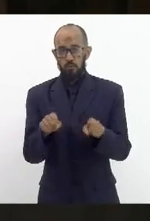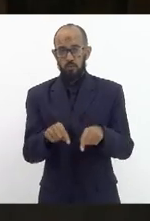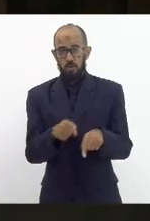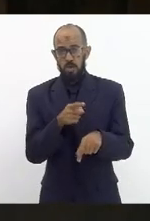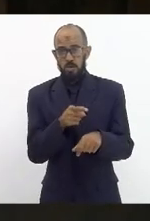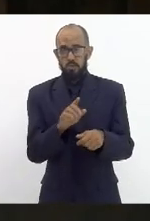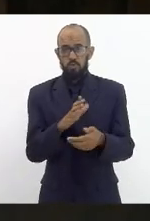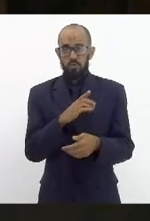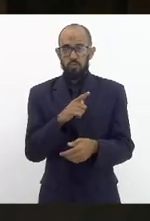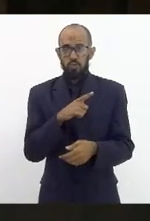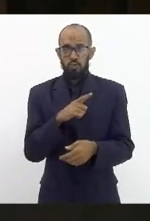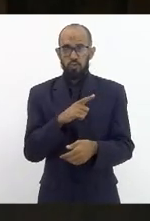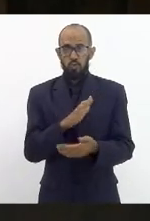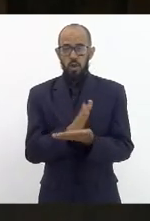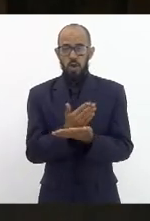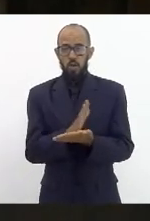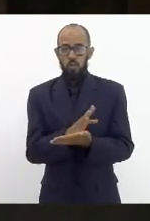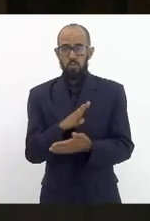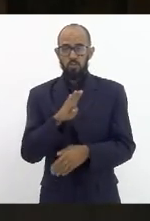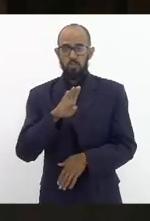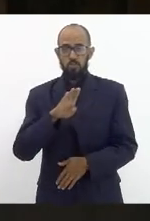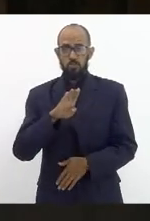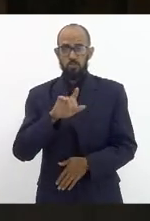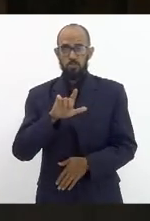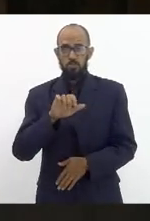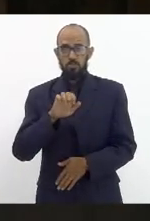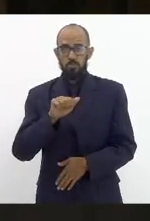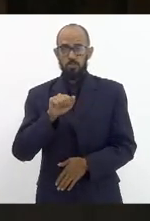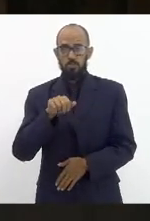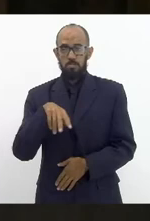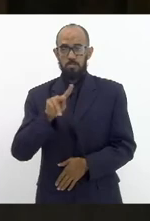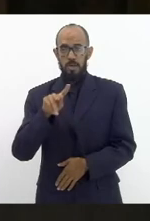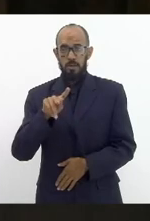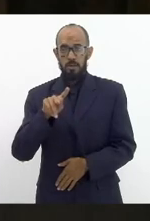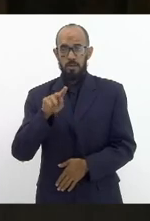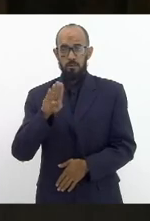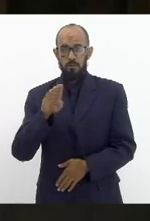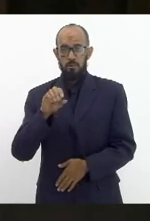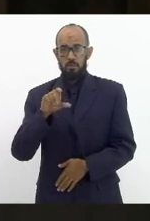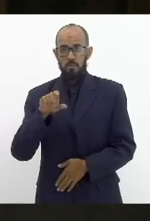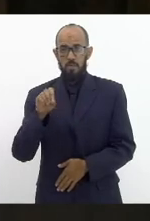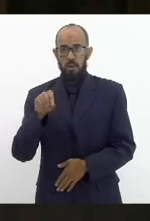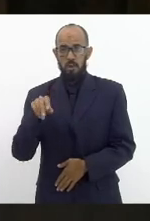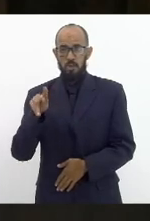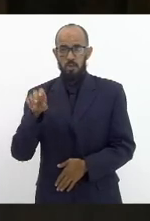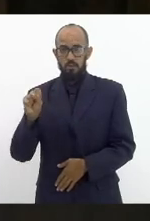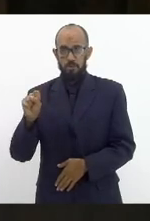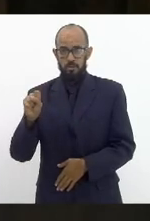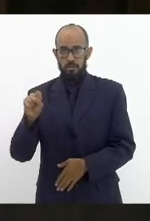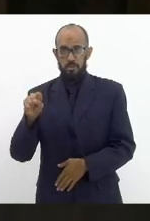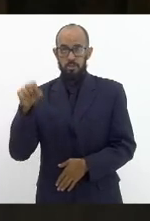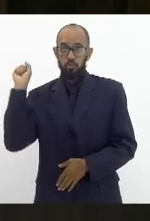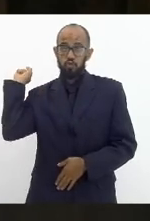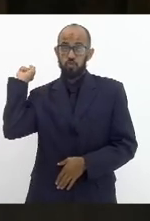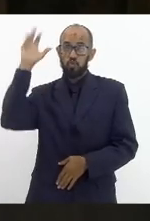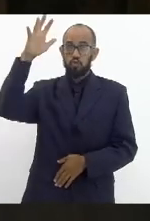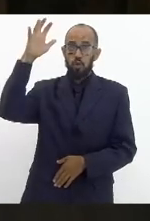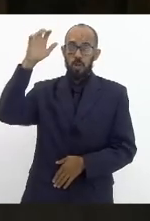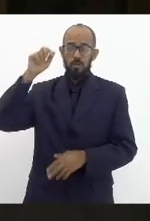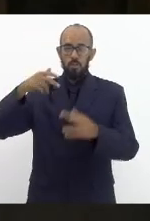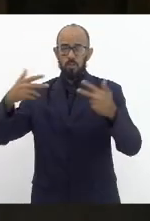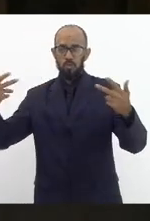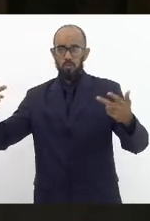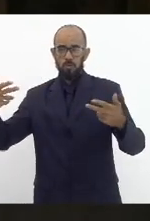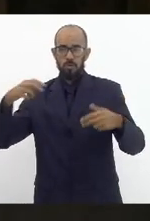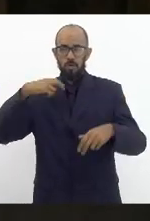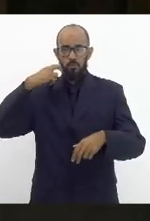black blocs que ainda faziam, jogavam coisas na casa que é vergonhoso e